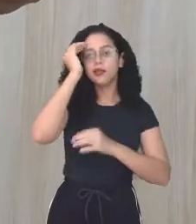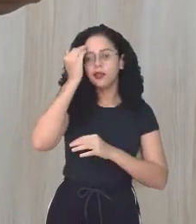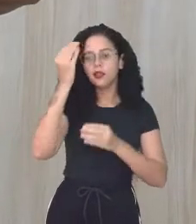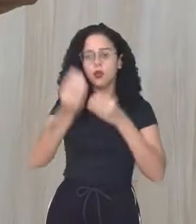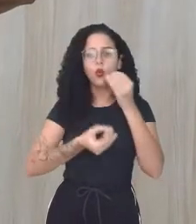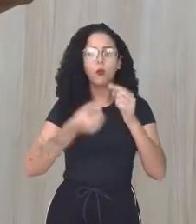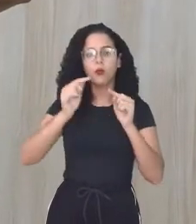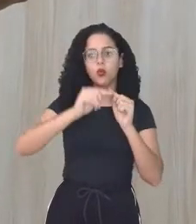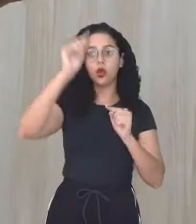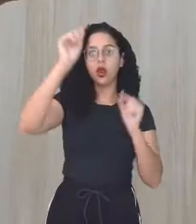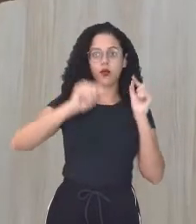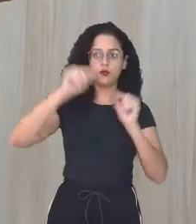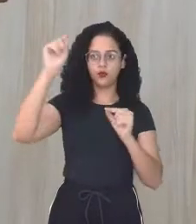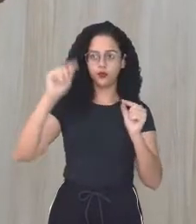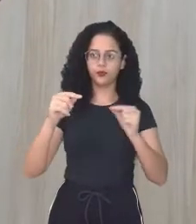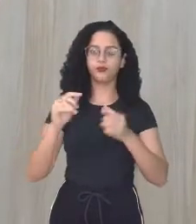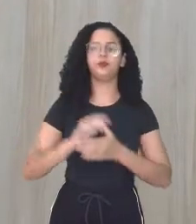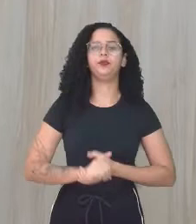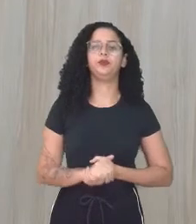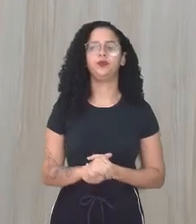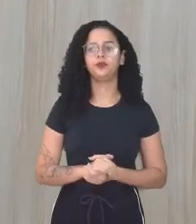lá? Olha só.